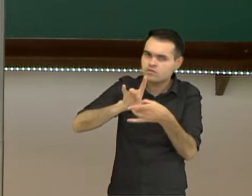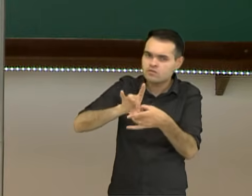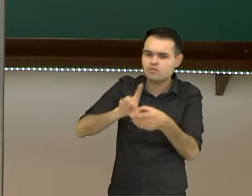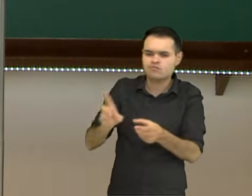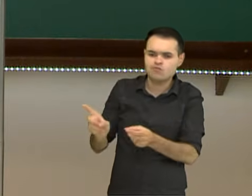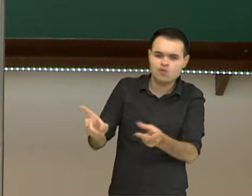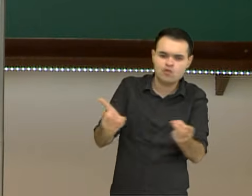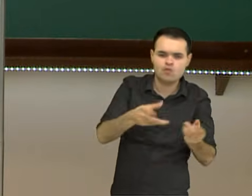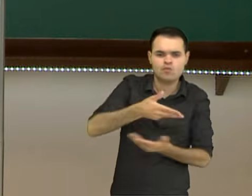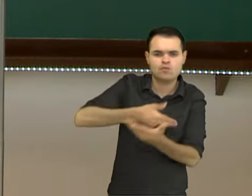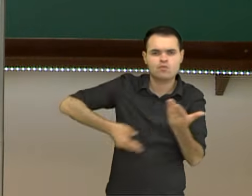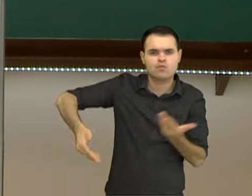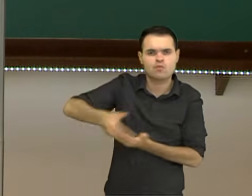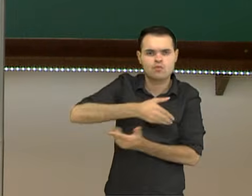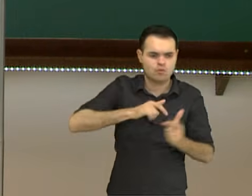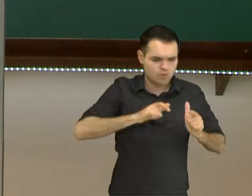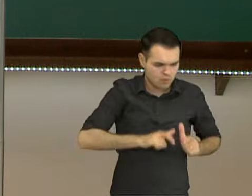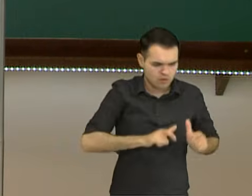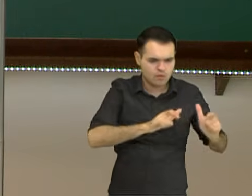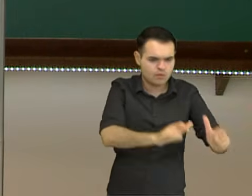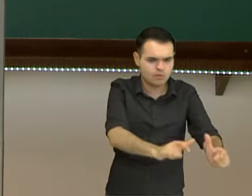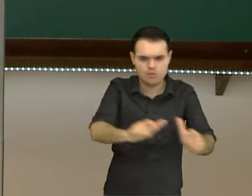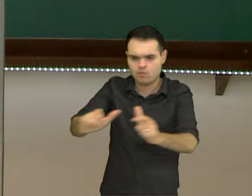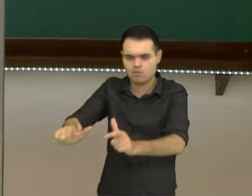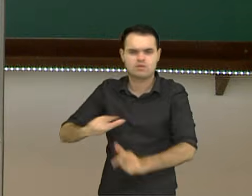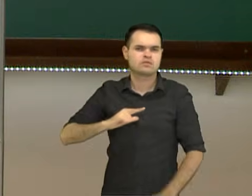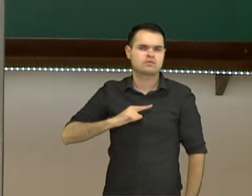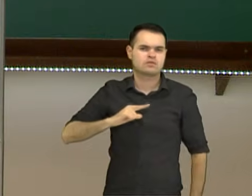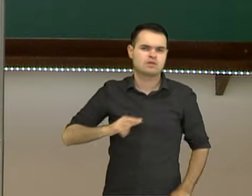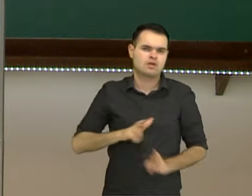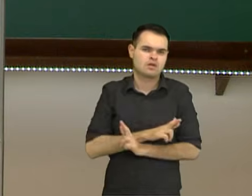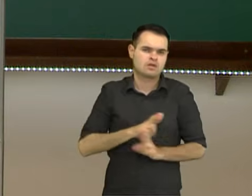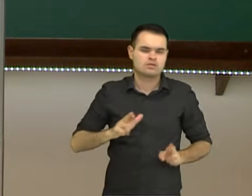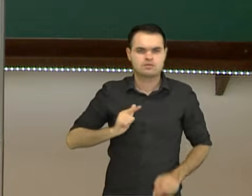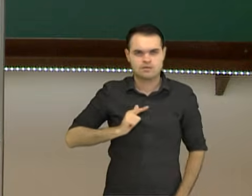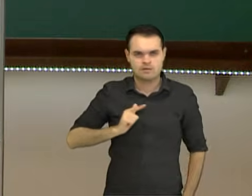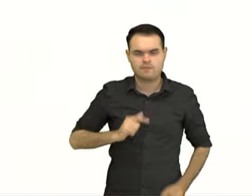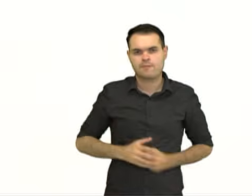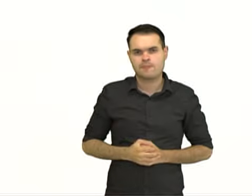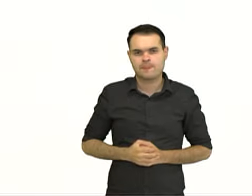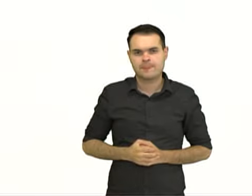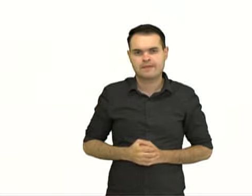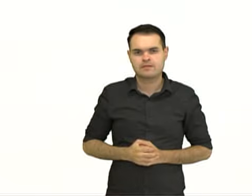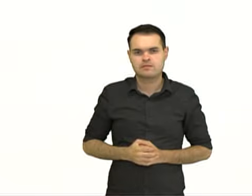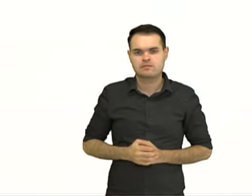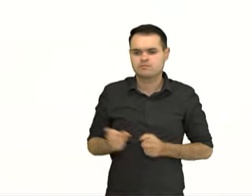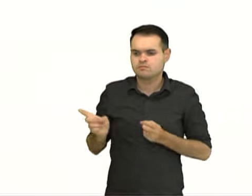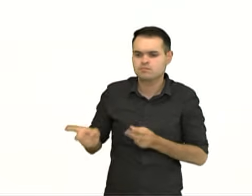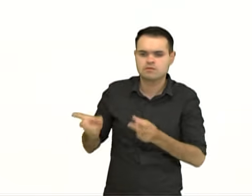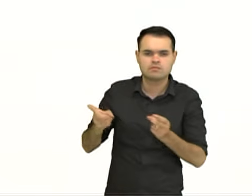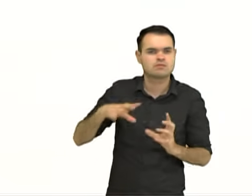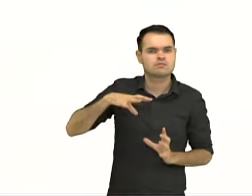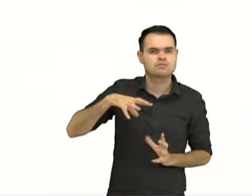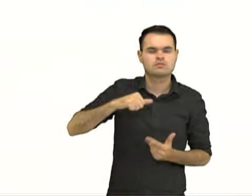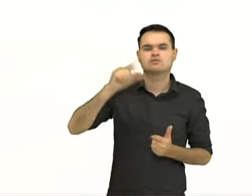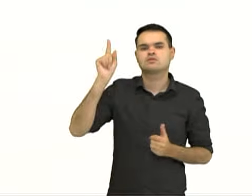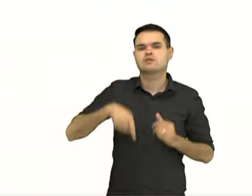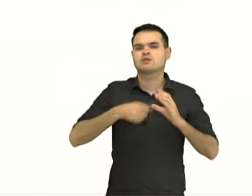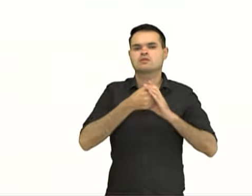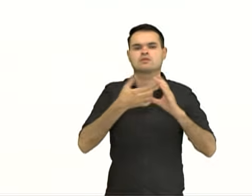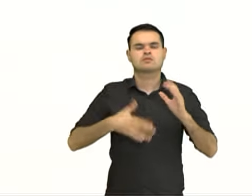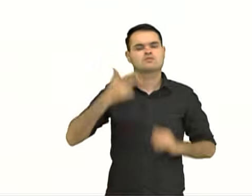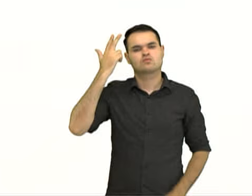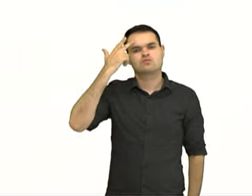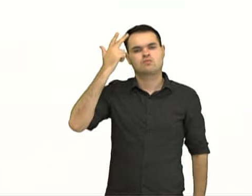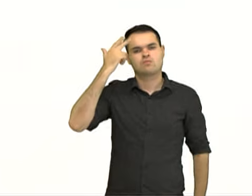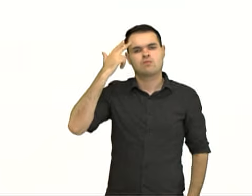comércio que acontece nesses locais sagrados, né? Tem essa relação. Então o comércio mundial é uma característica tão comum nos